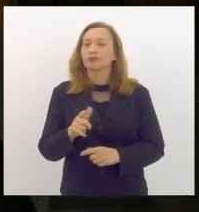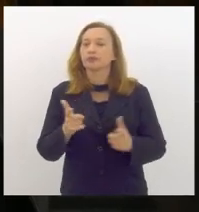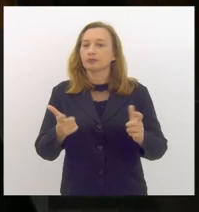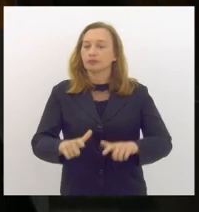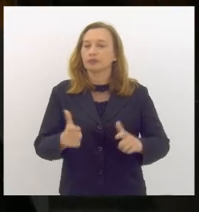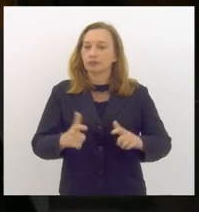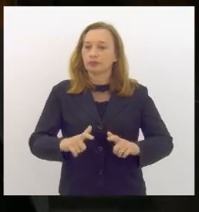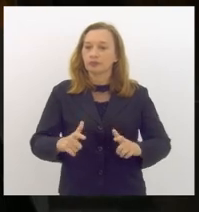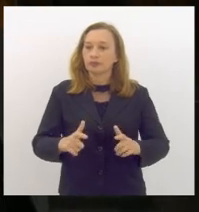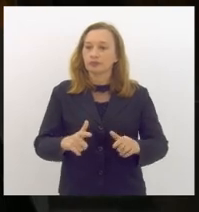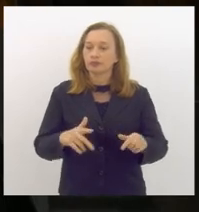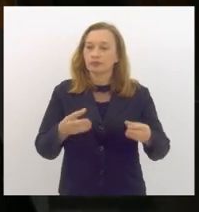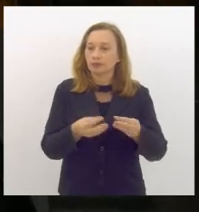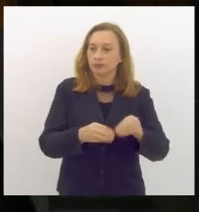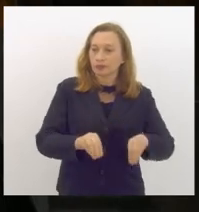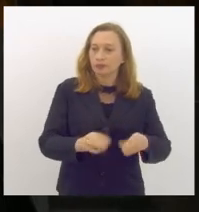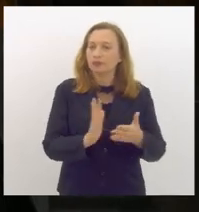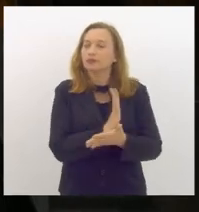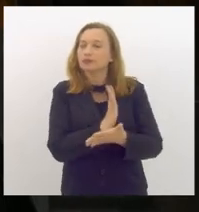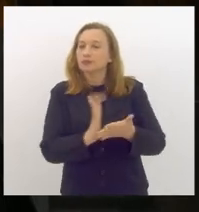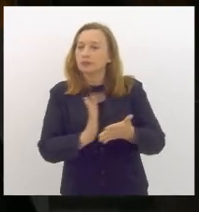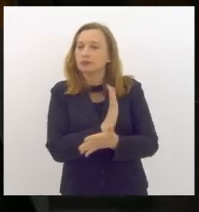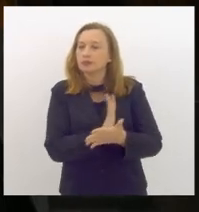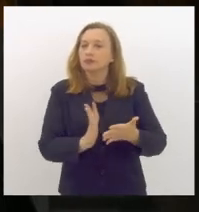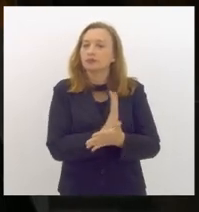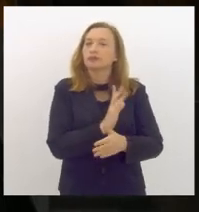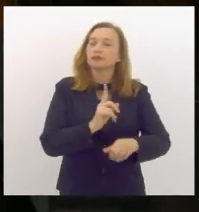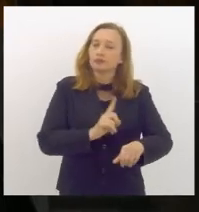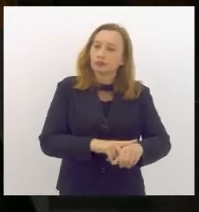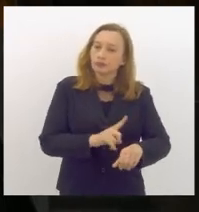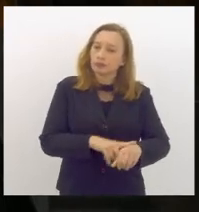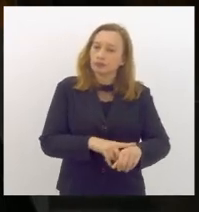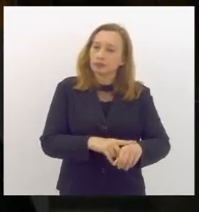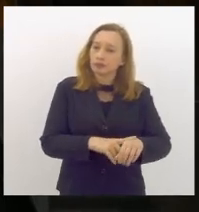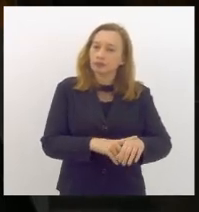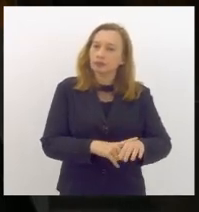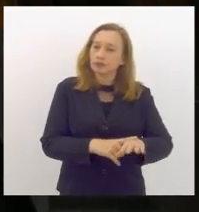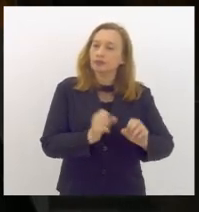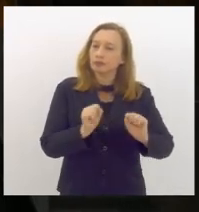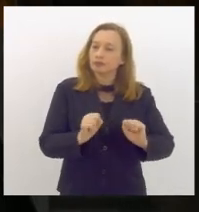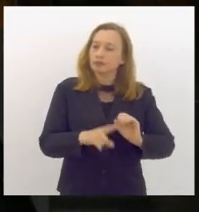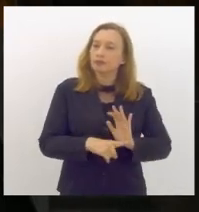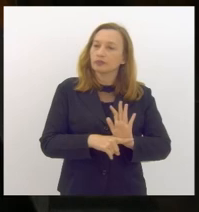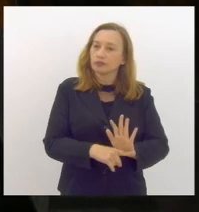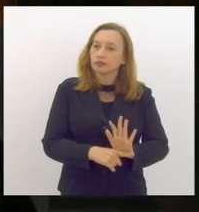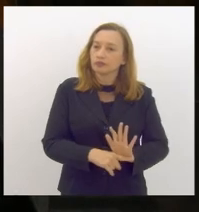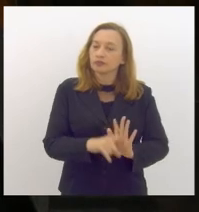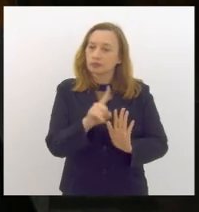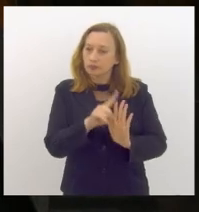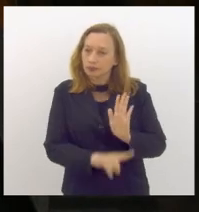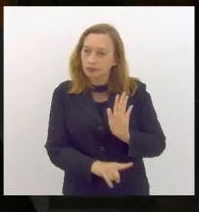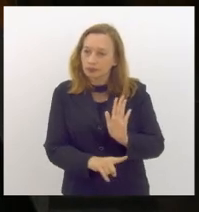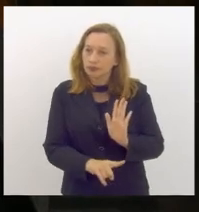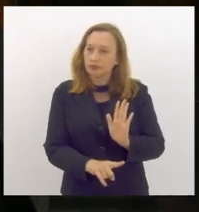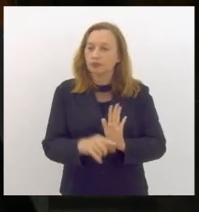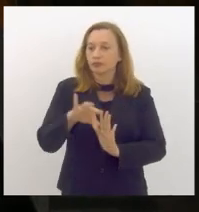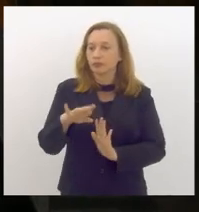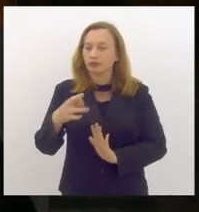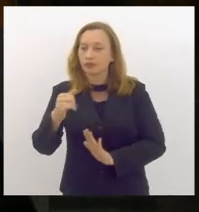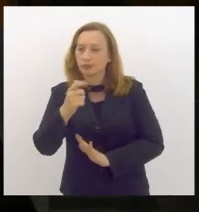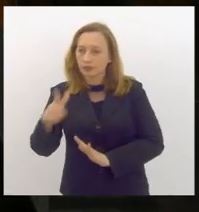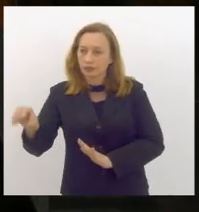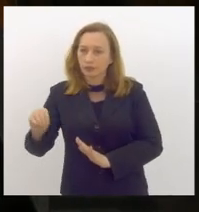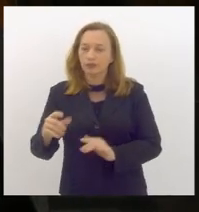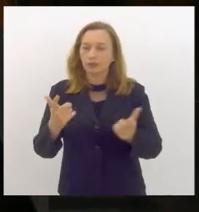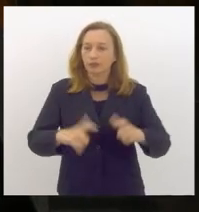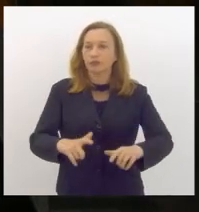impactada que algumas medidas de mitigação poderiam ajudar muito a diminuir todo o impacto que a mineração tem ali naquela região. Mas hoje eu